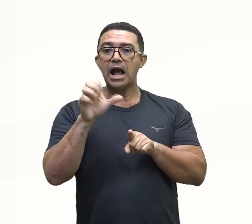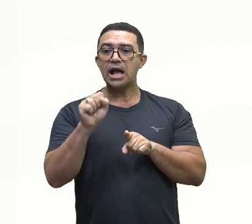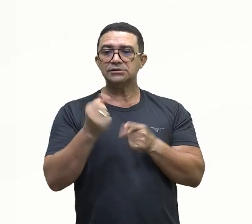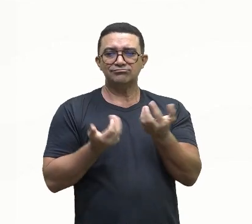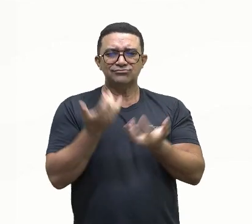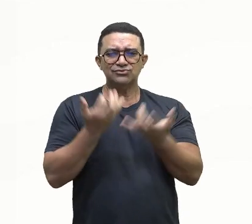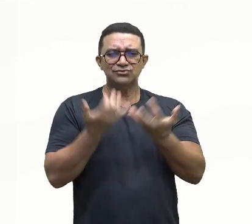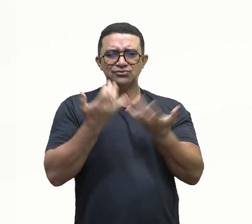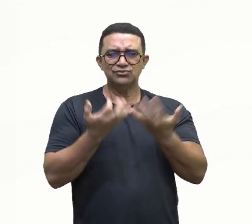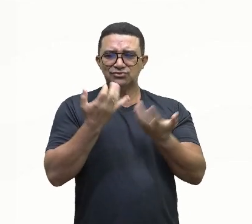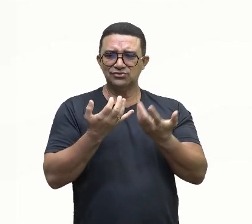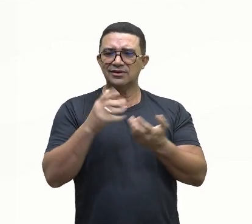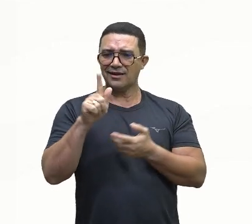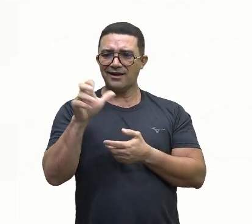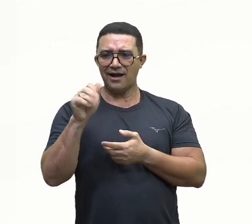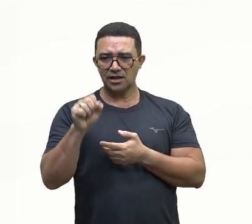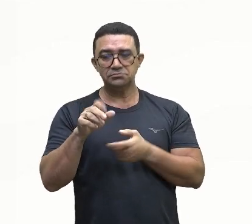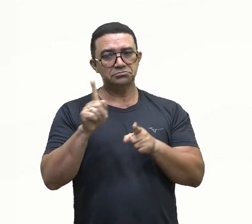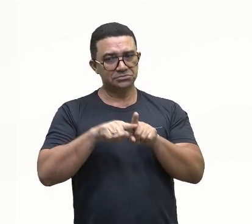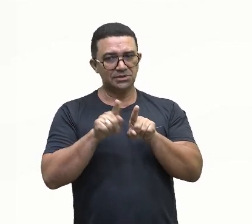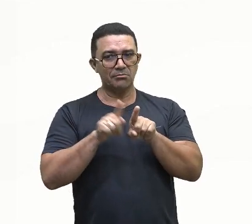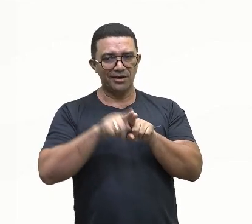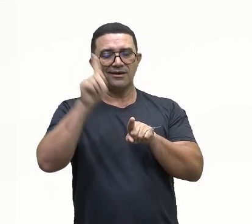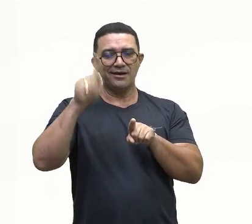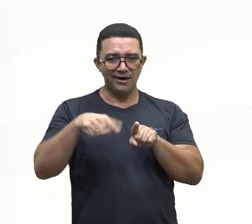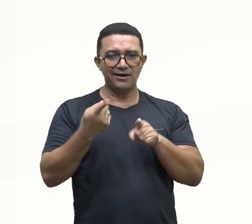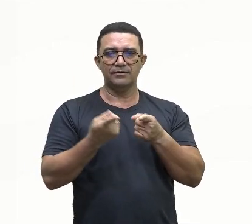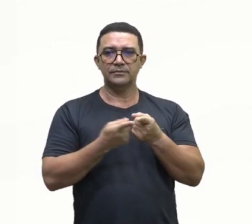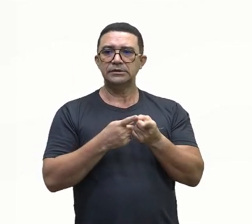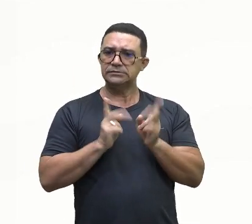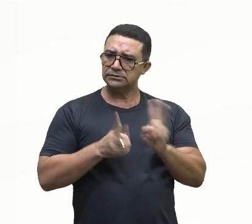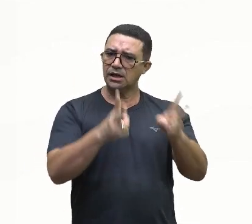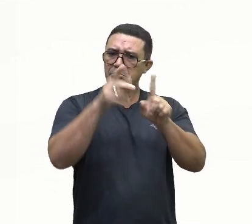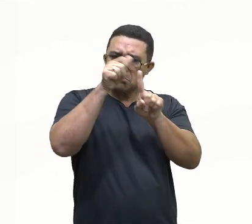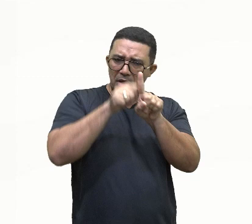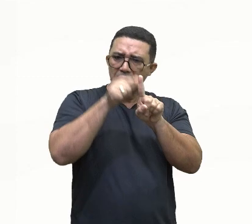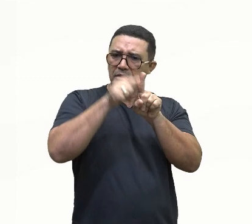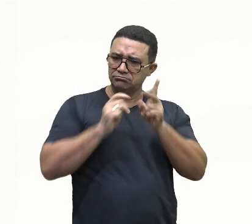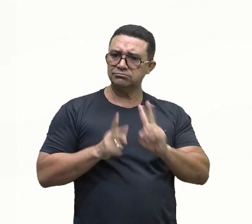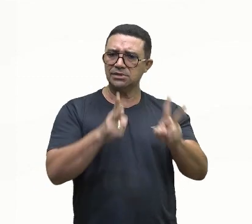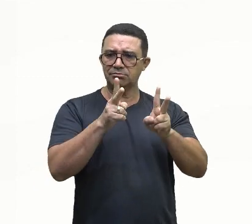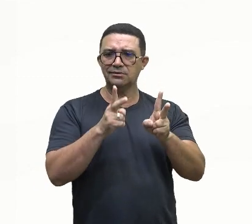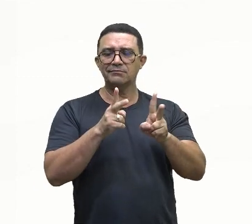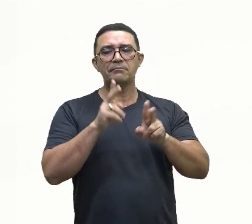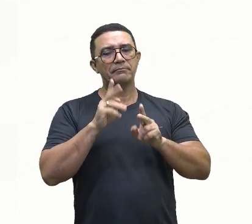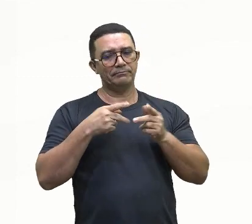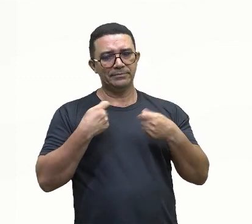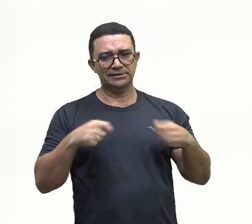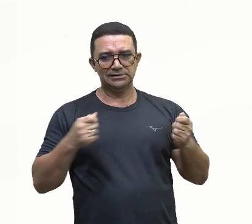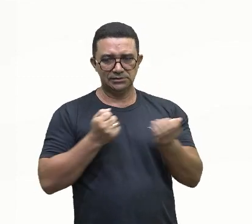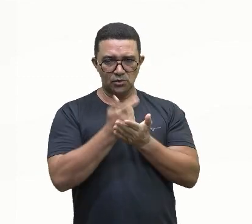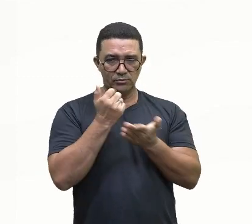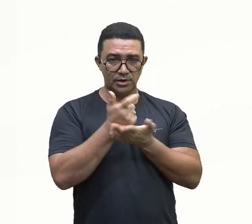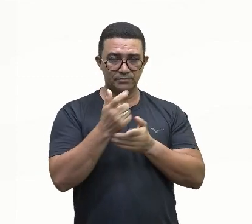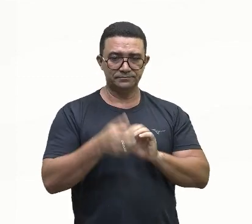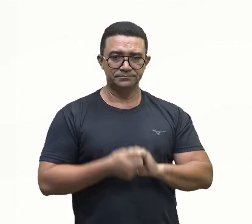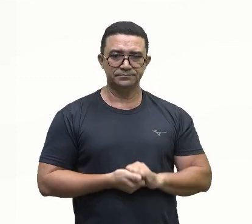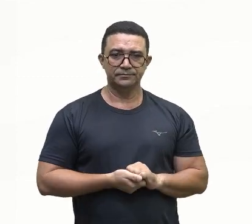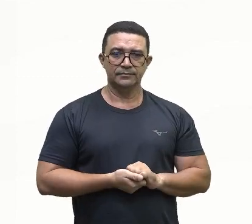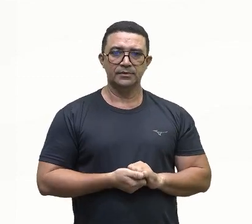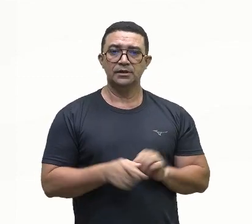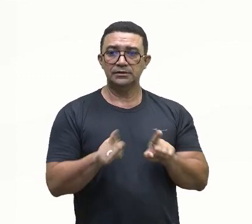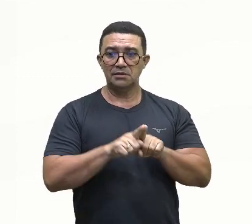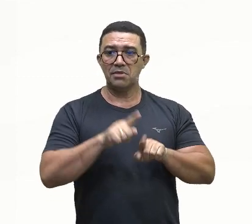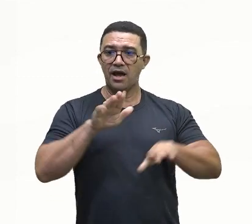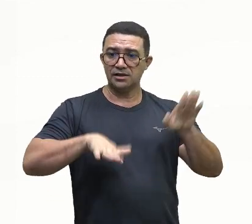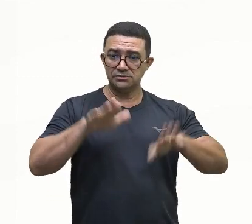poder cozinhar. Também é uma despesa fixa e dependendo da sua situação, vai ser o aluguel que